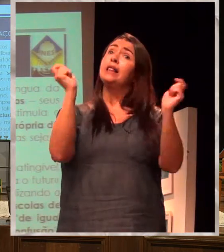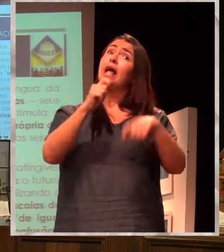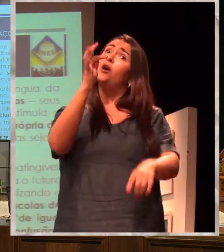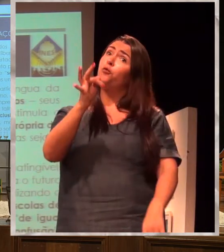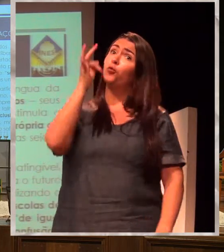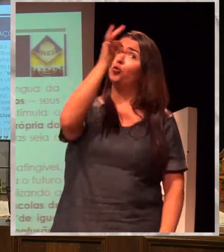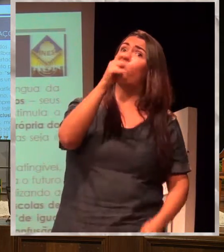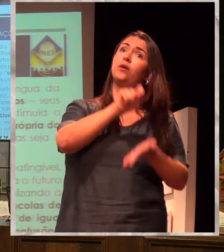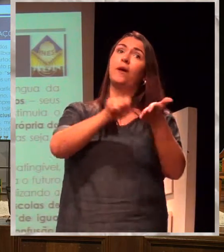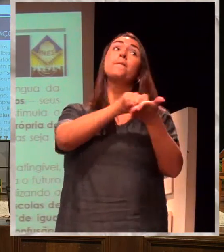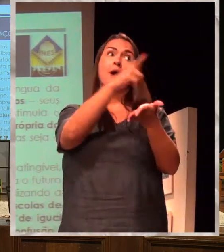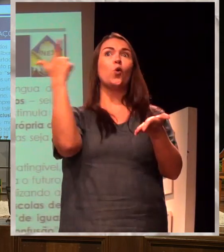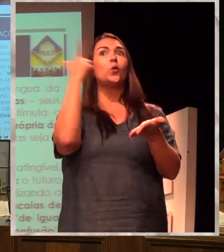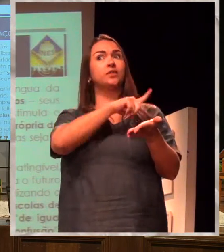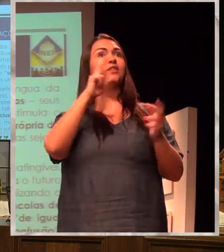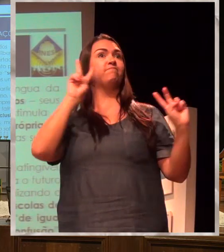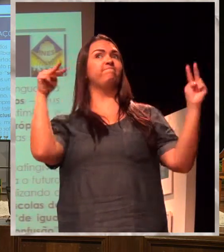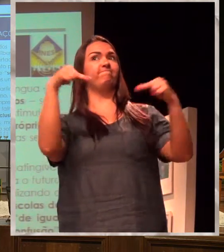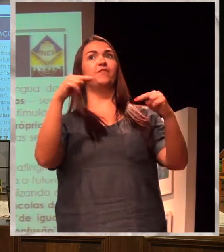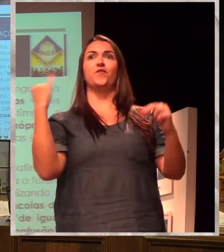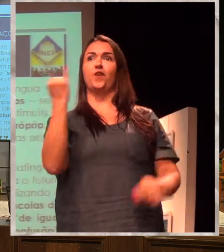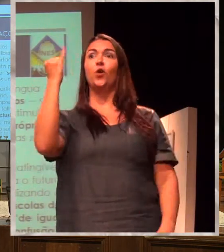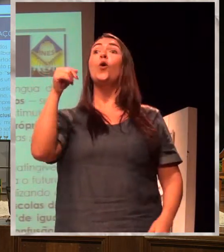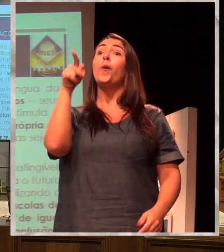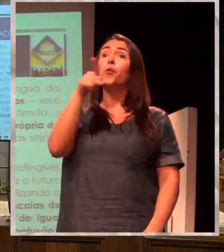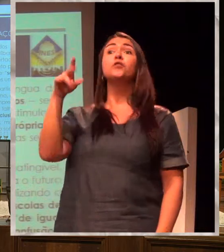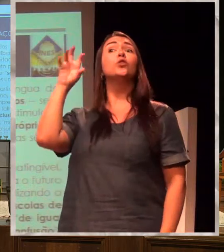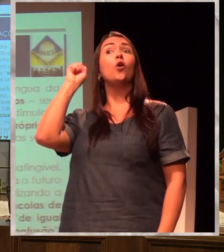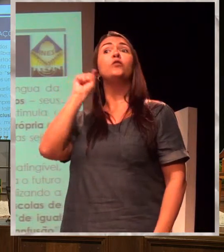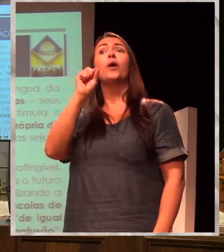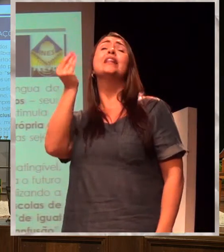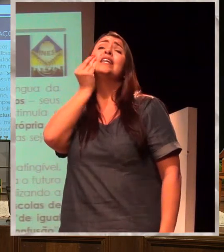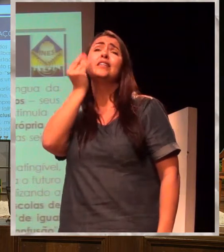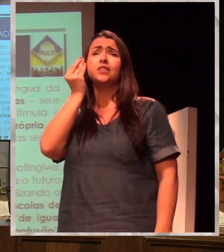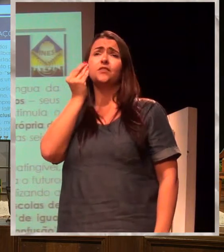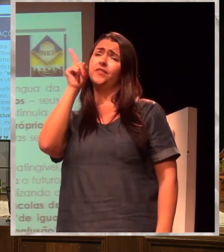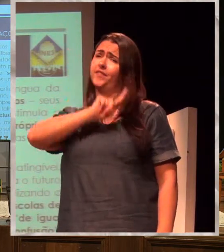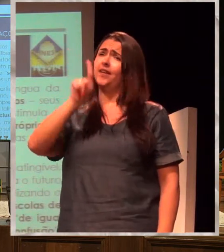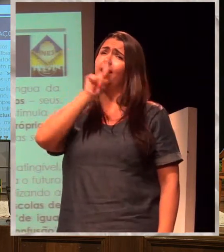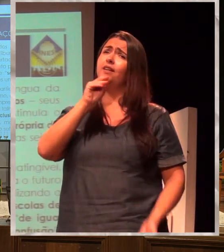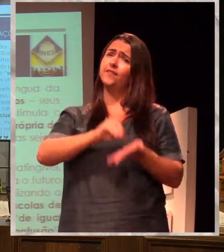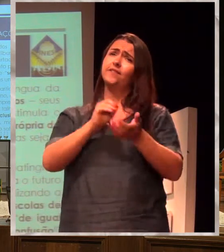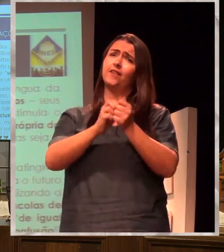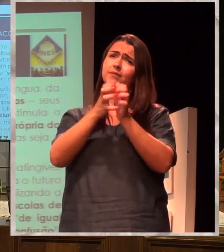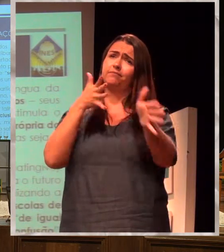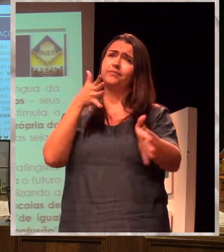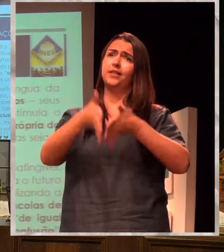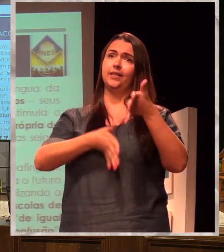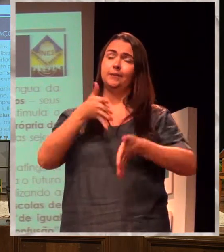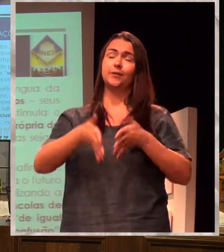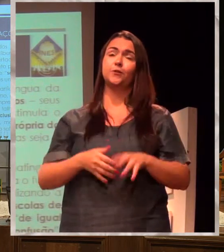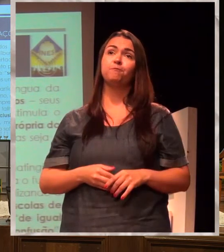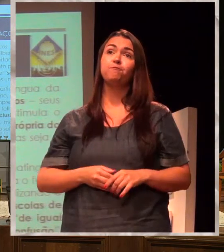de imprevisibilidade, com os professores ouvintes simbolizando a tentativa, a falha e a falta de proficiência em Libras.